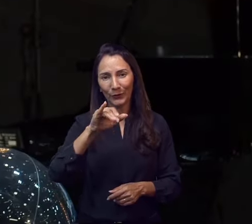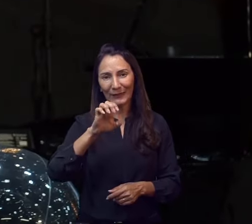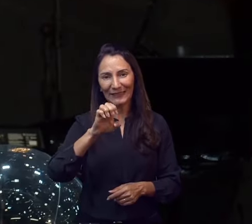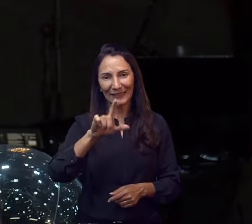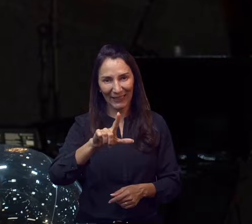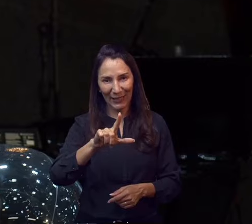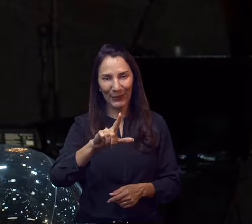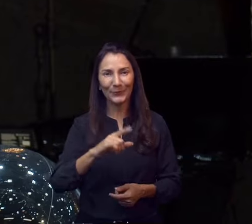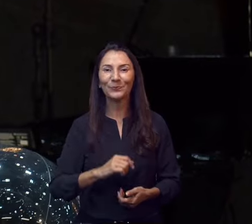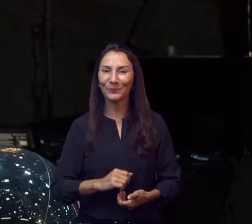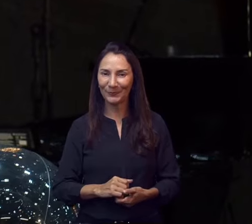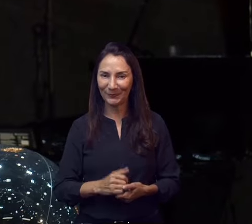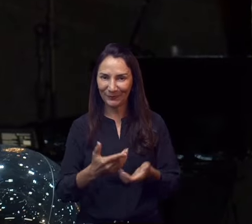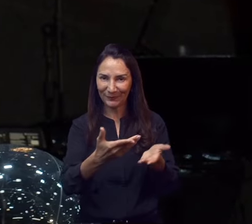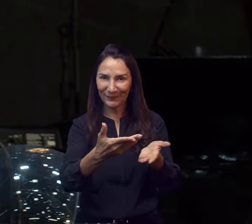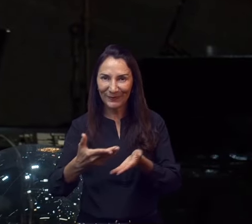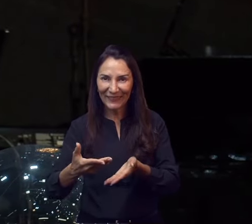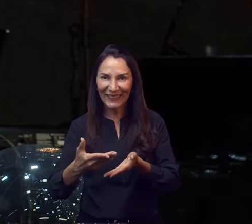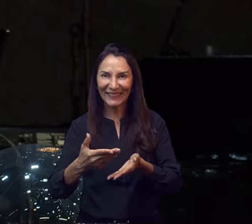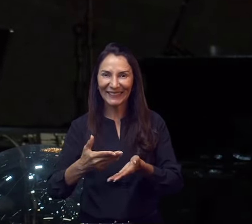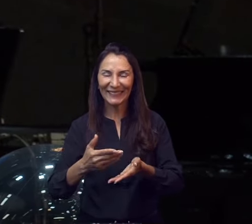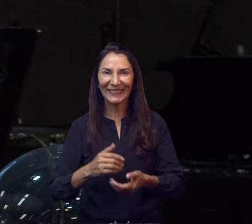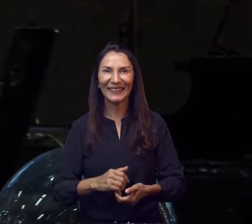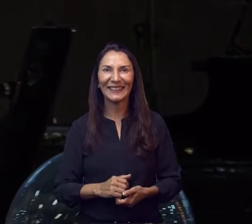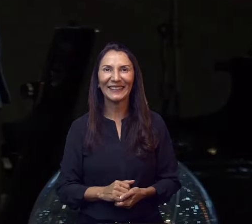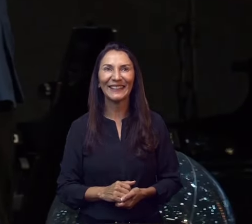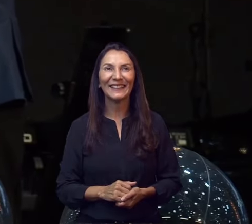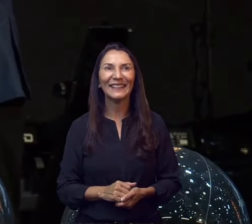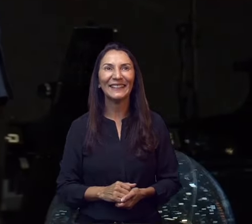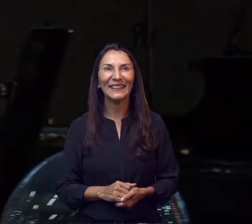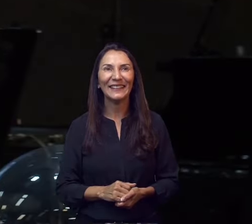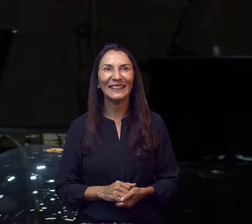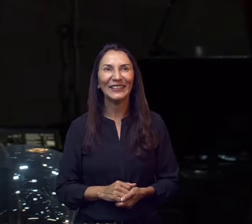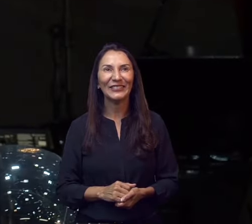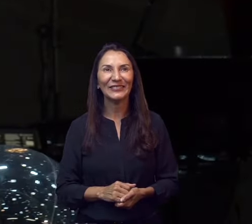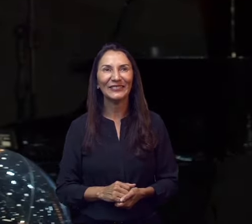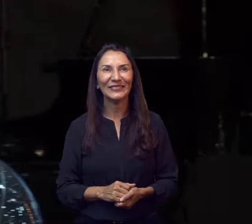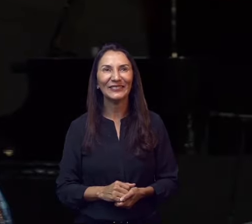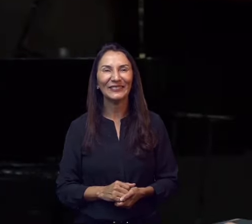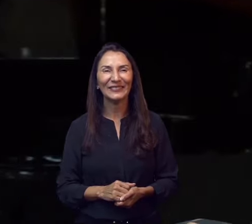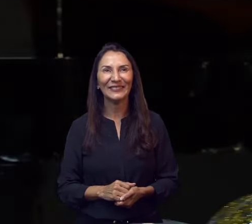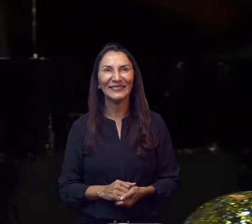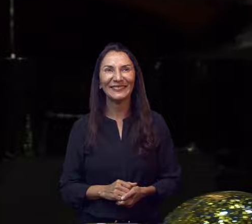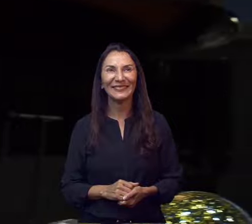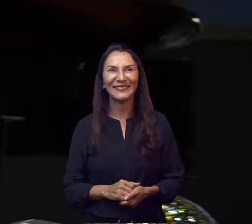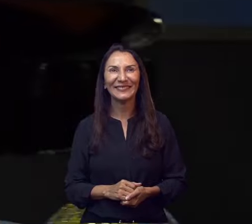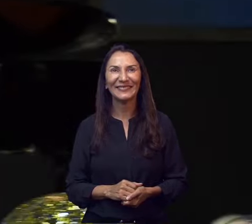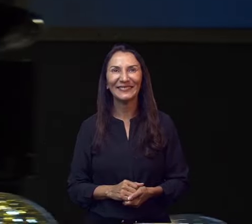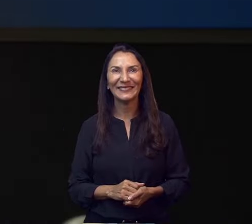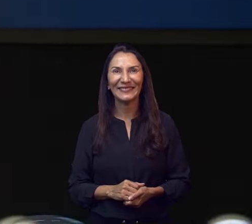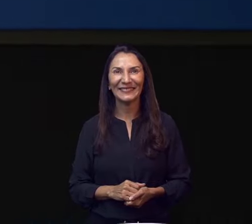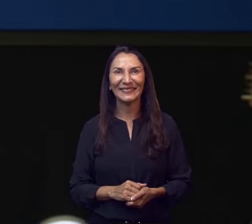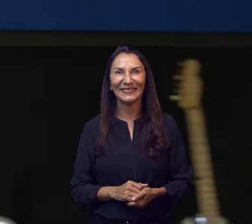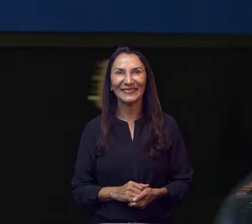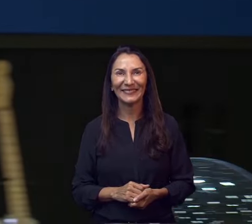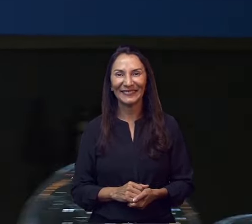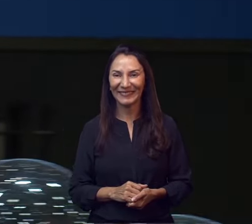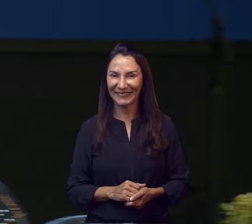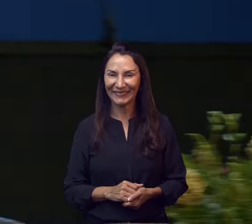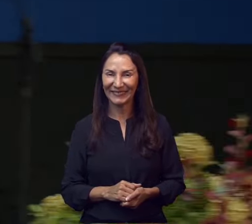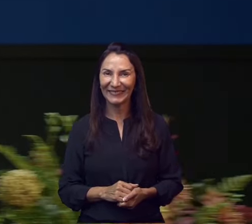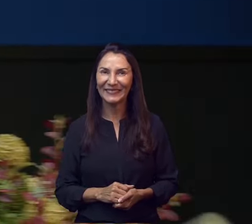esse céu nessa região de Meriti não queimado para quem não conhece